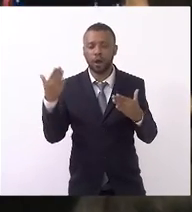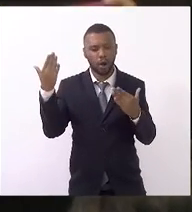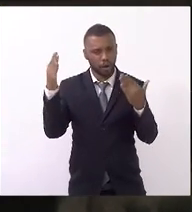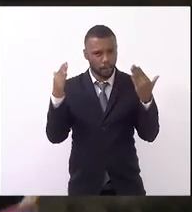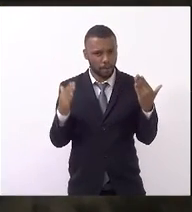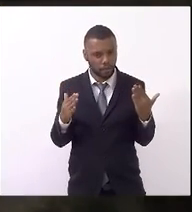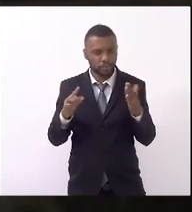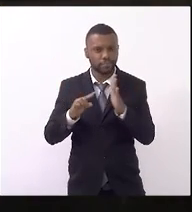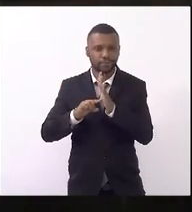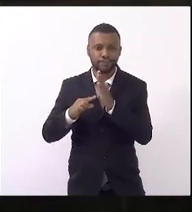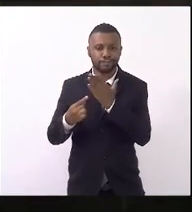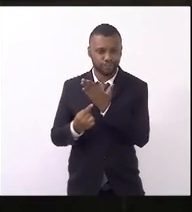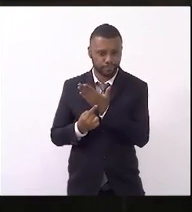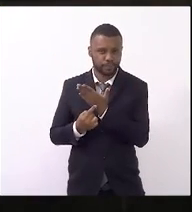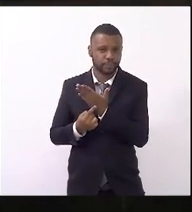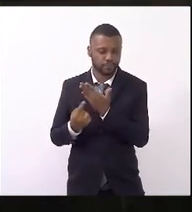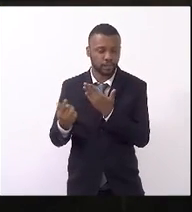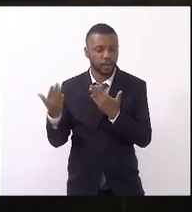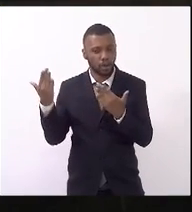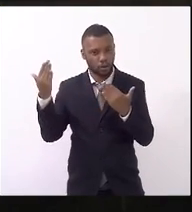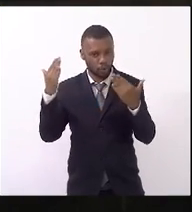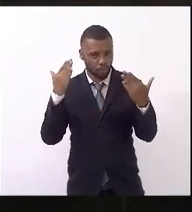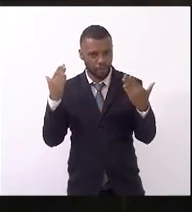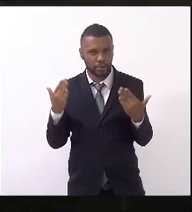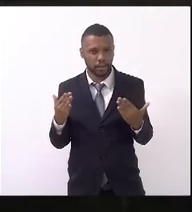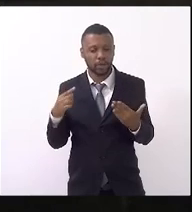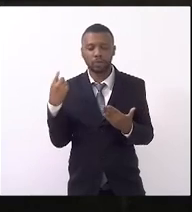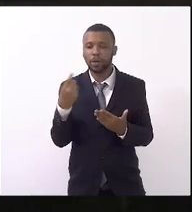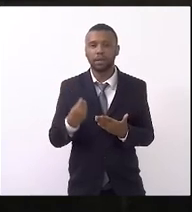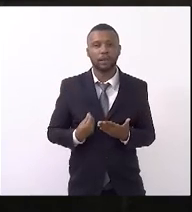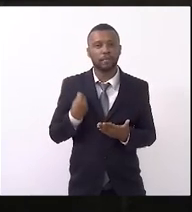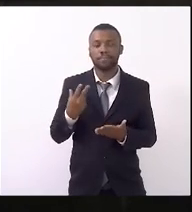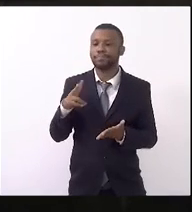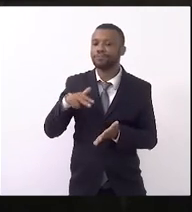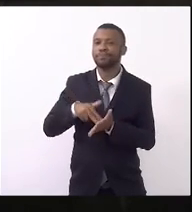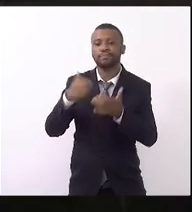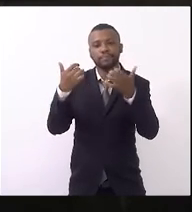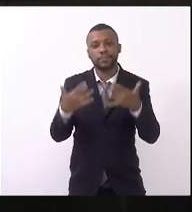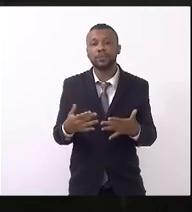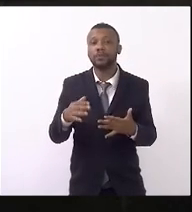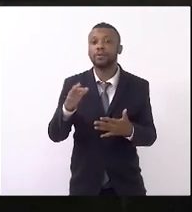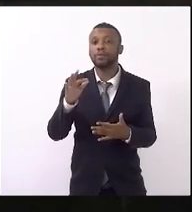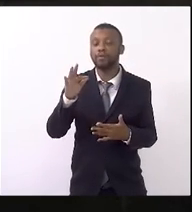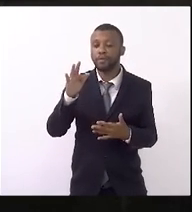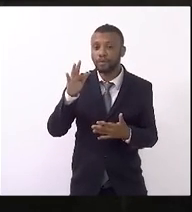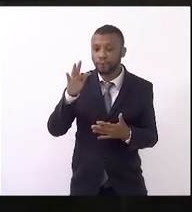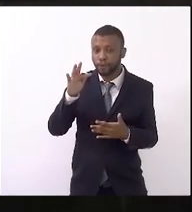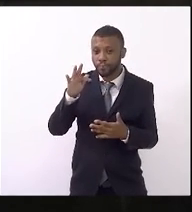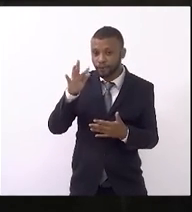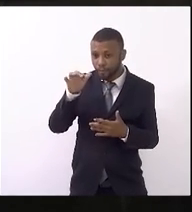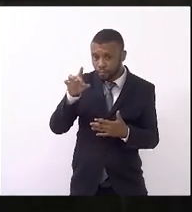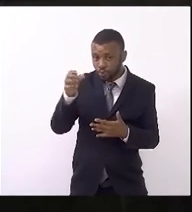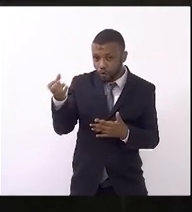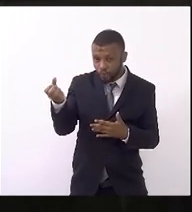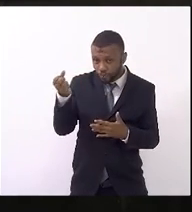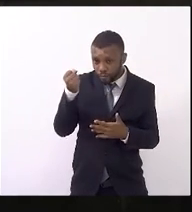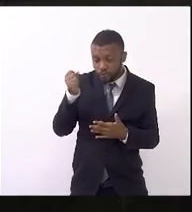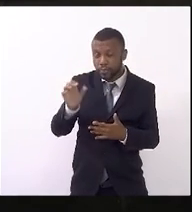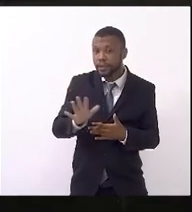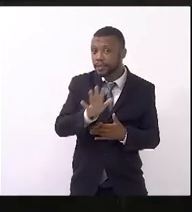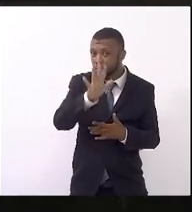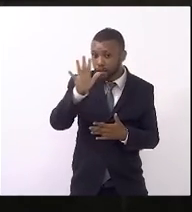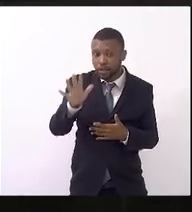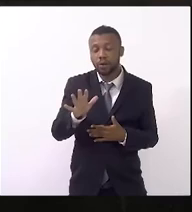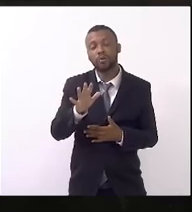por analogia, nós estamos aqui falando que o Fundo Nacional de Cultura dispõe de um superávit e esta